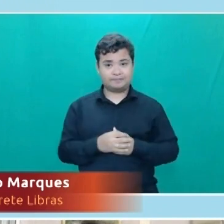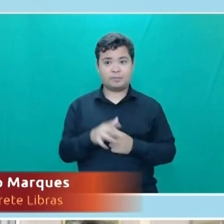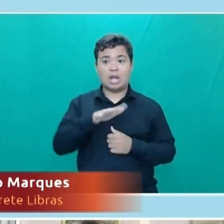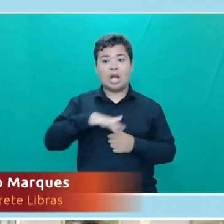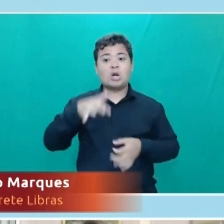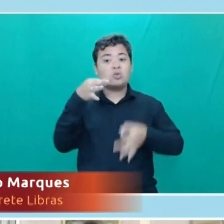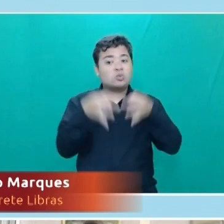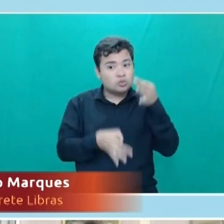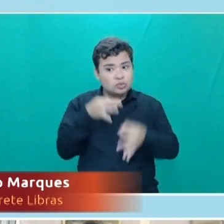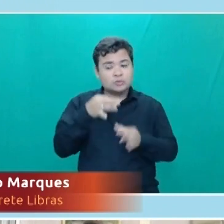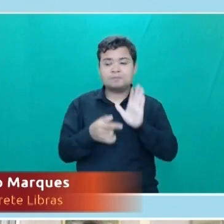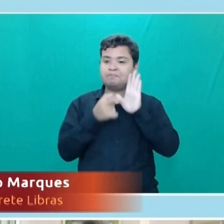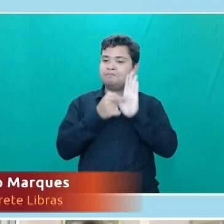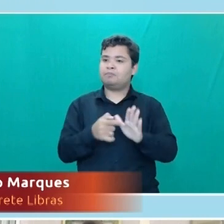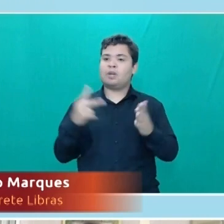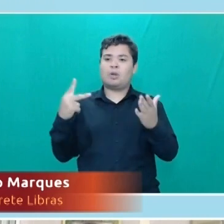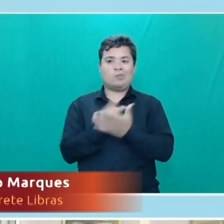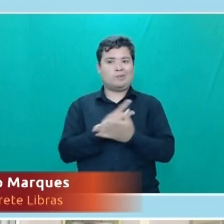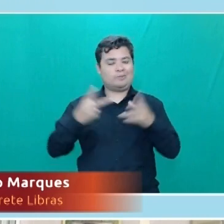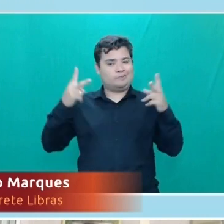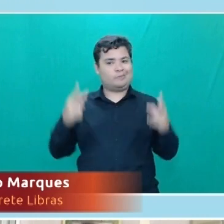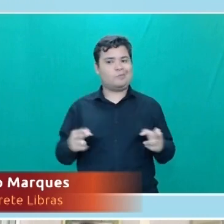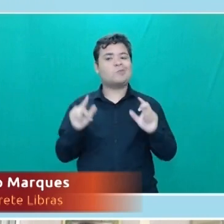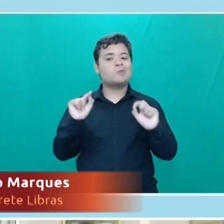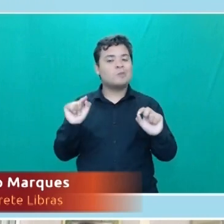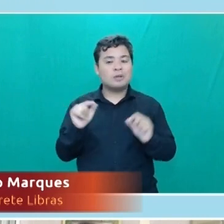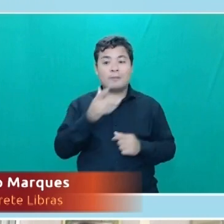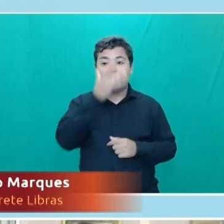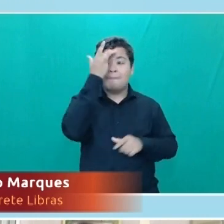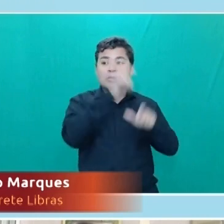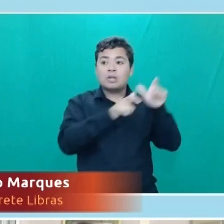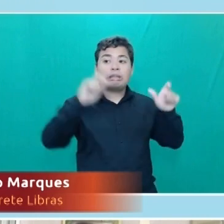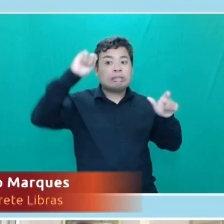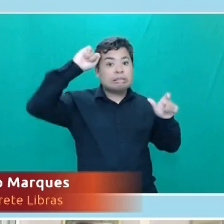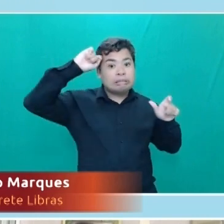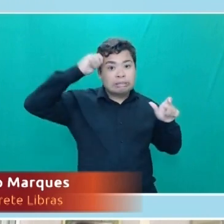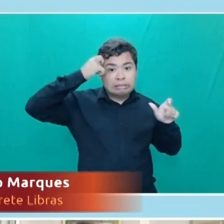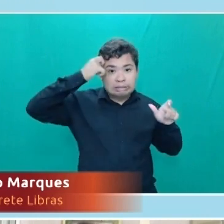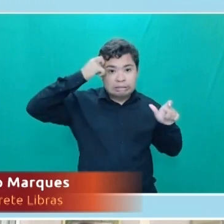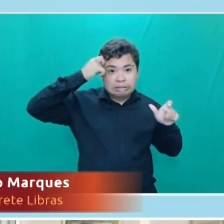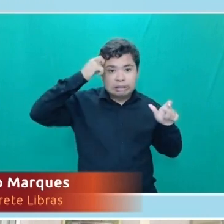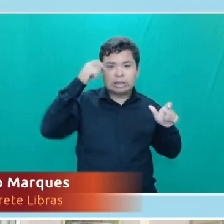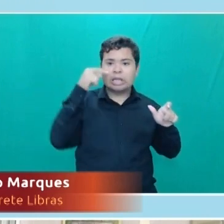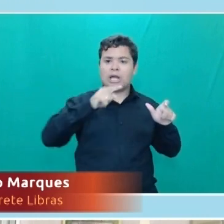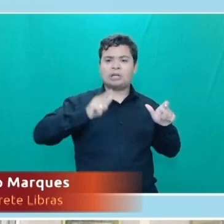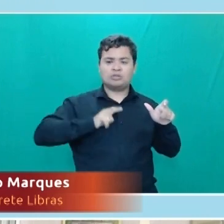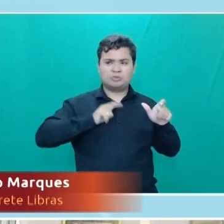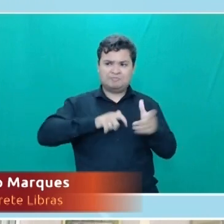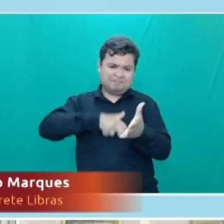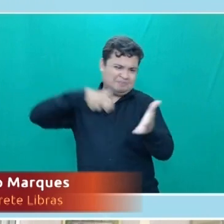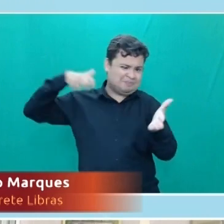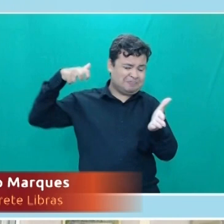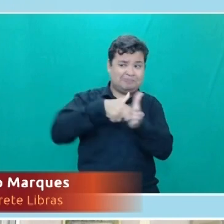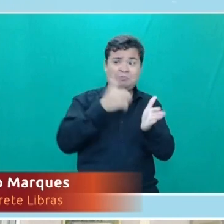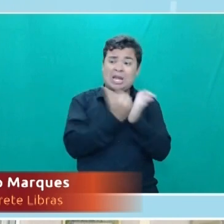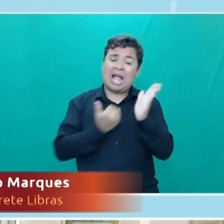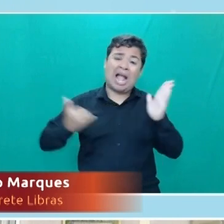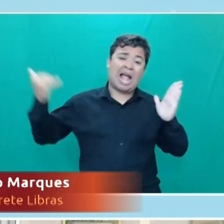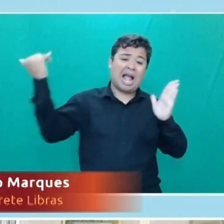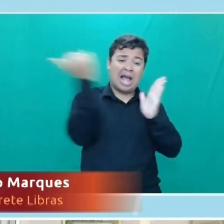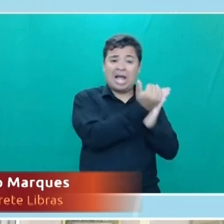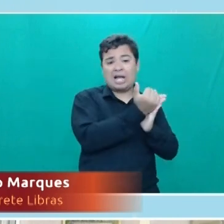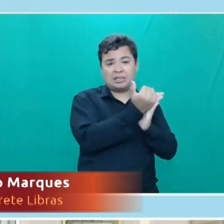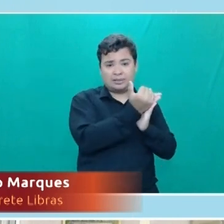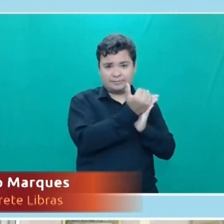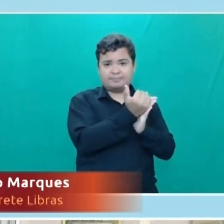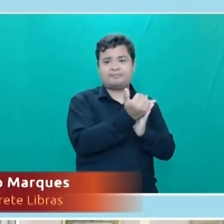apontava também que acontecia isso, que pessoas negras muitas vezes eram penalizadas muito mais, às vezes